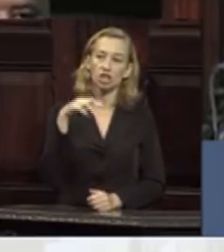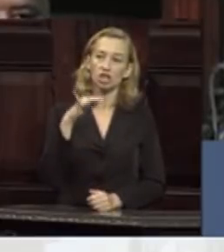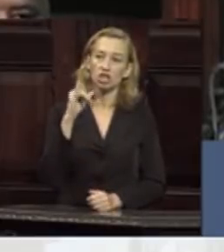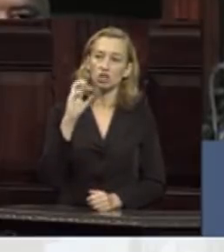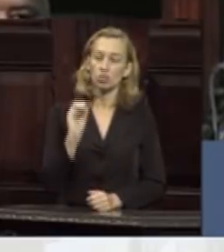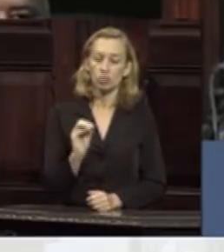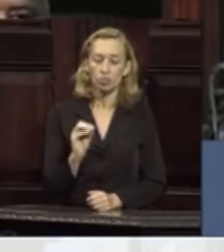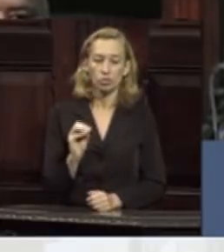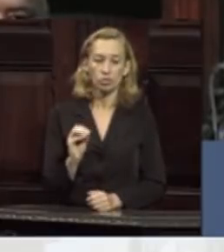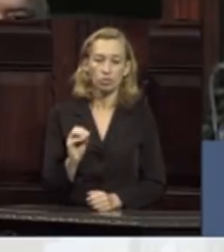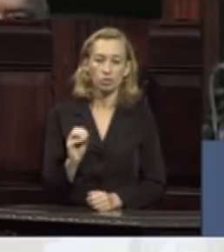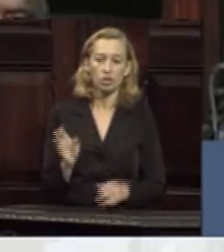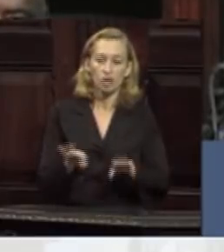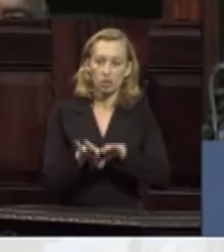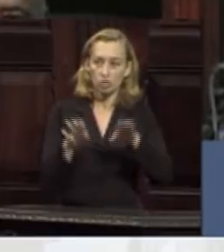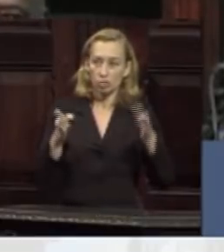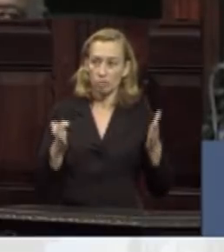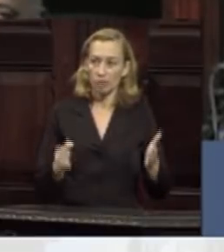Há sobre a mesa destaques